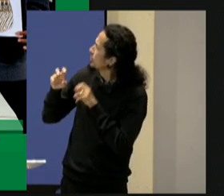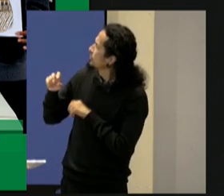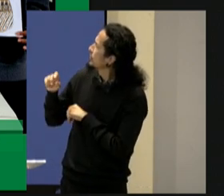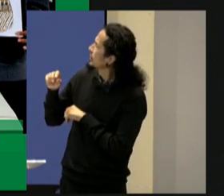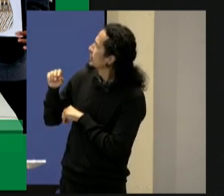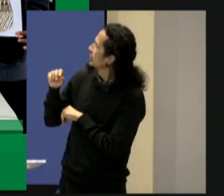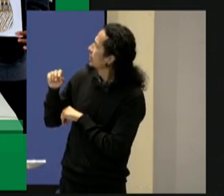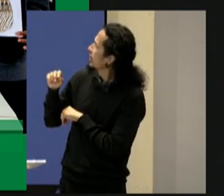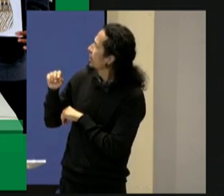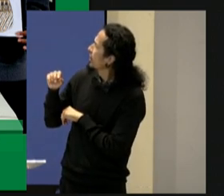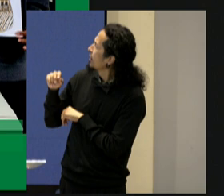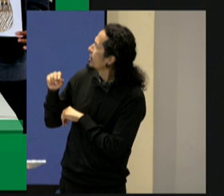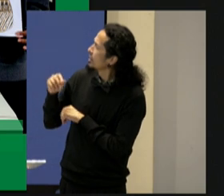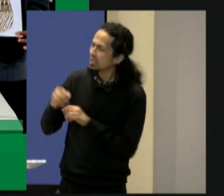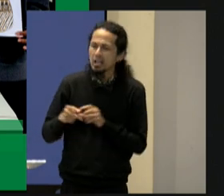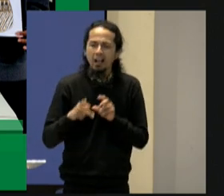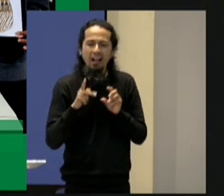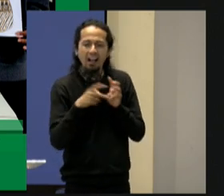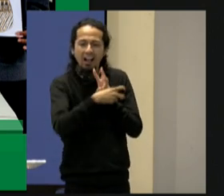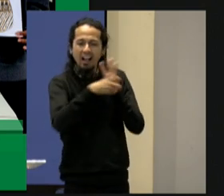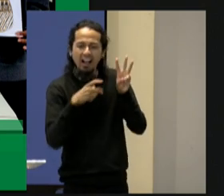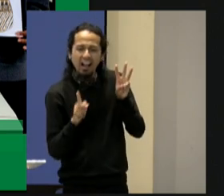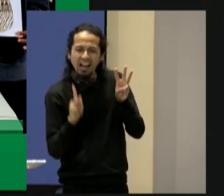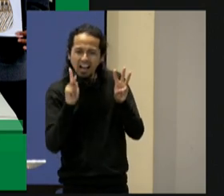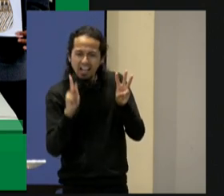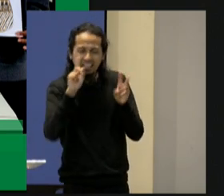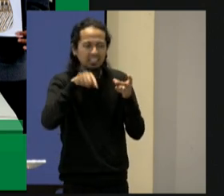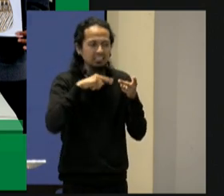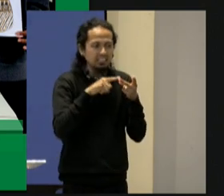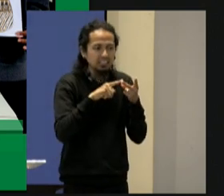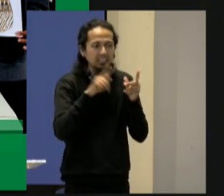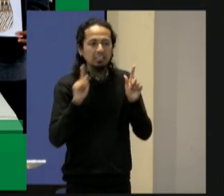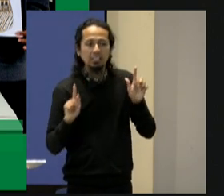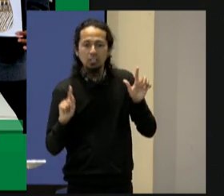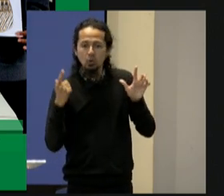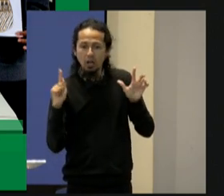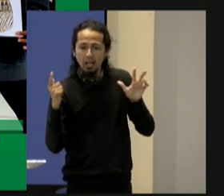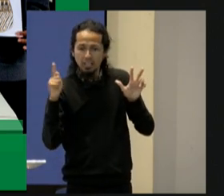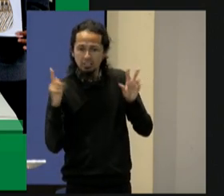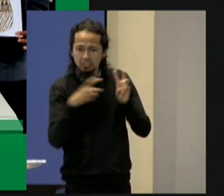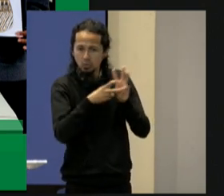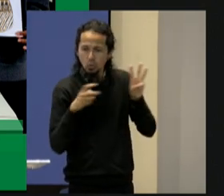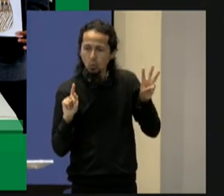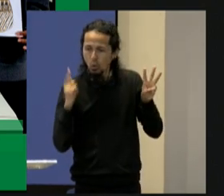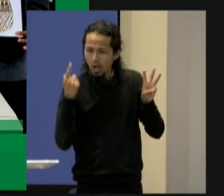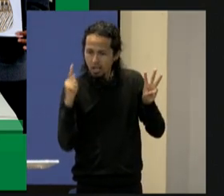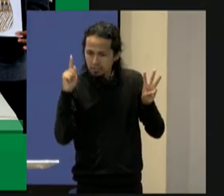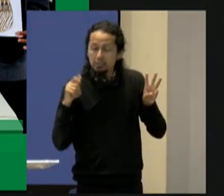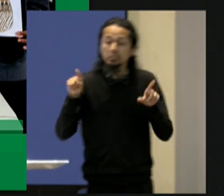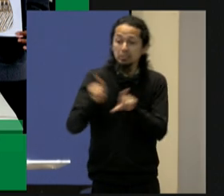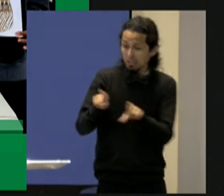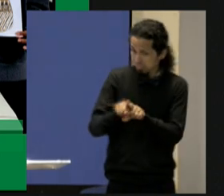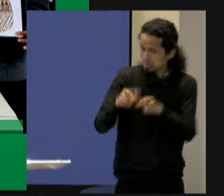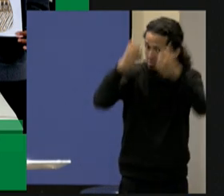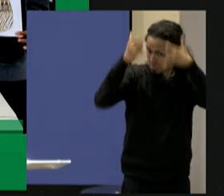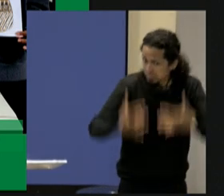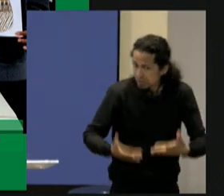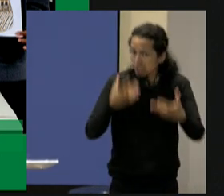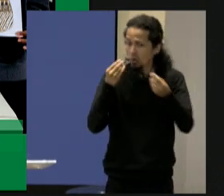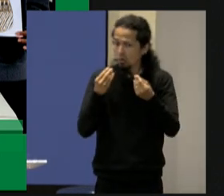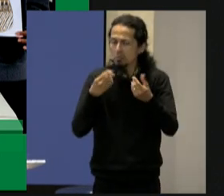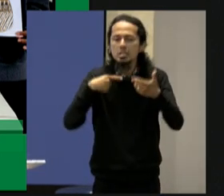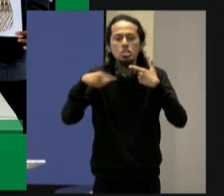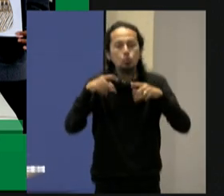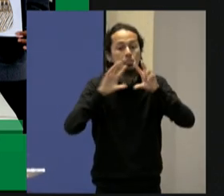cestarias Caingangue, Guarani, né, Xoclen, são diferentes. Então, pensar isso também, para estar levando essa discussão para